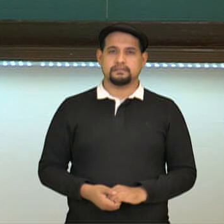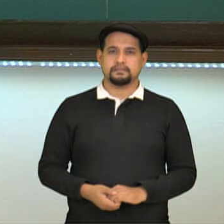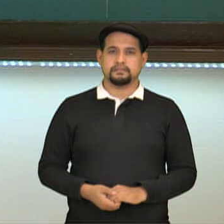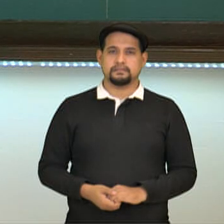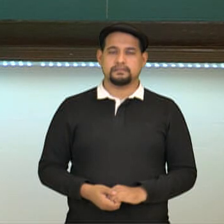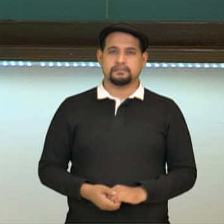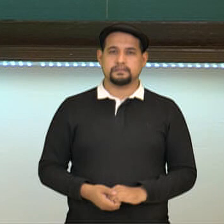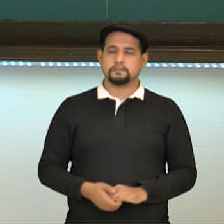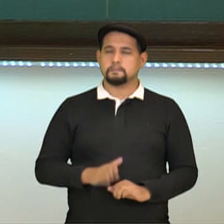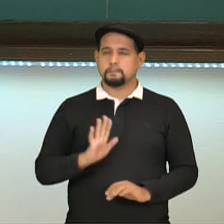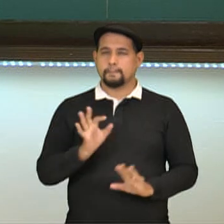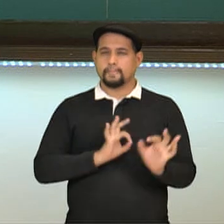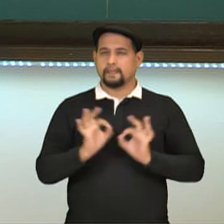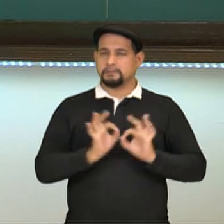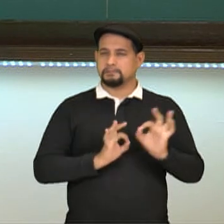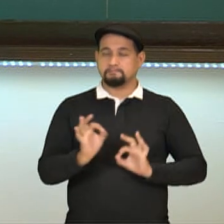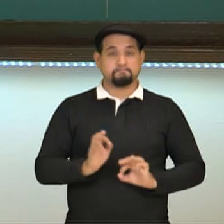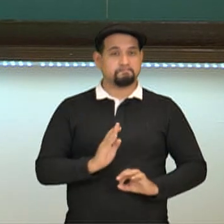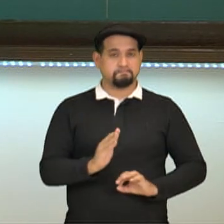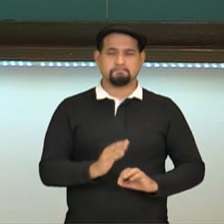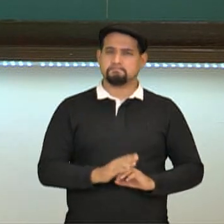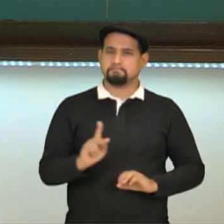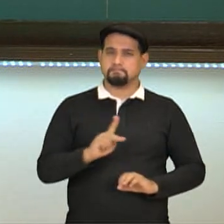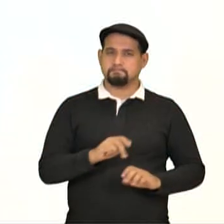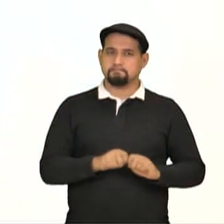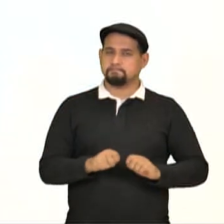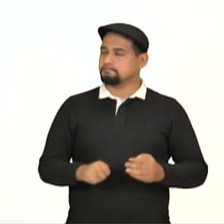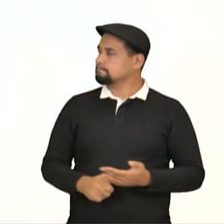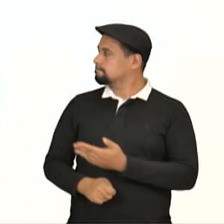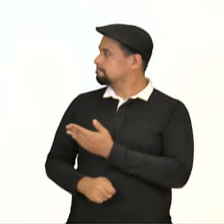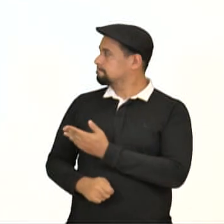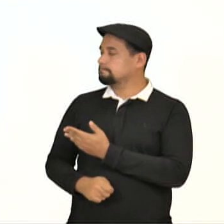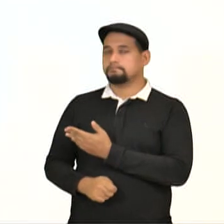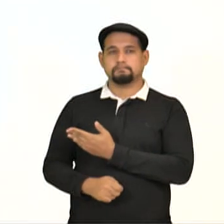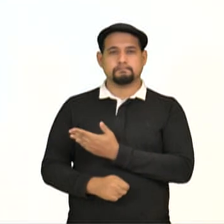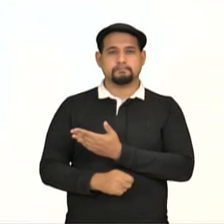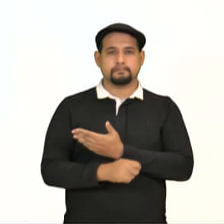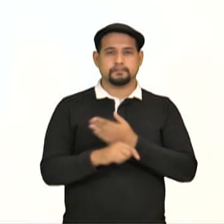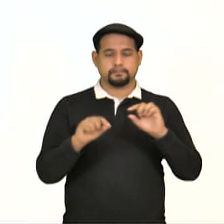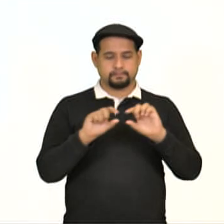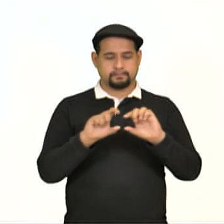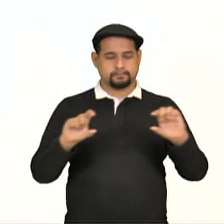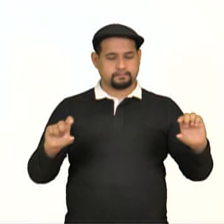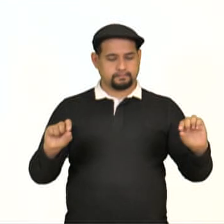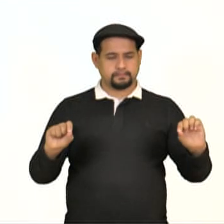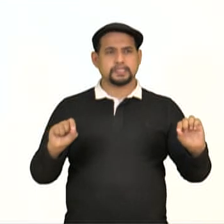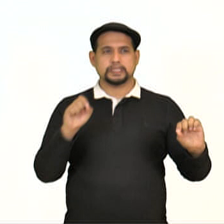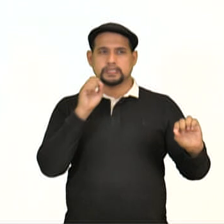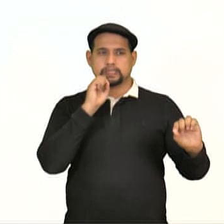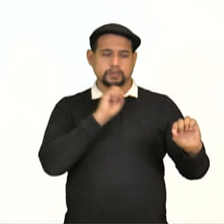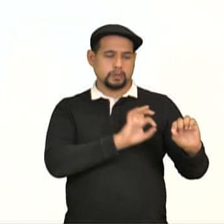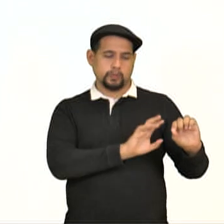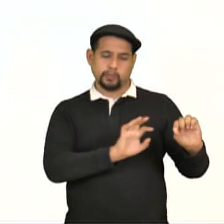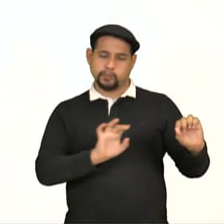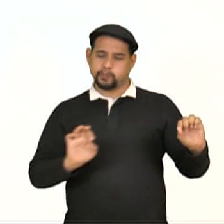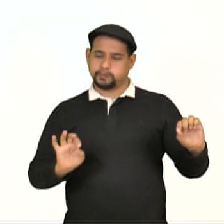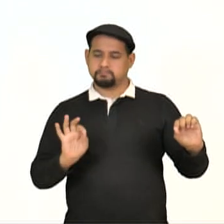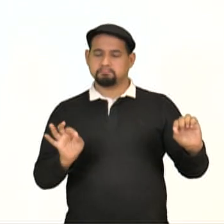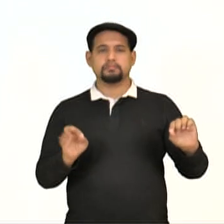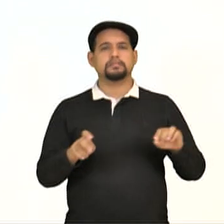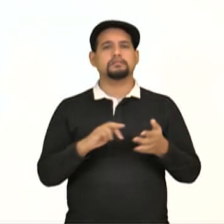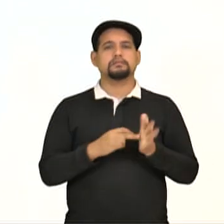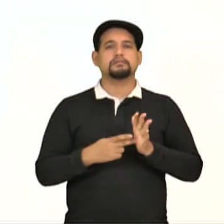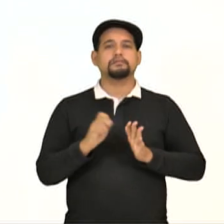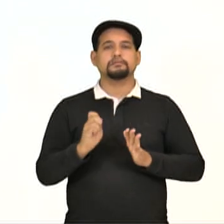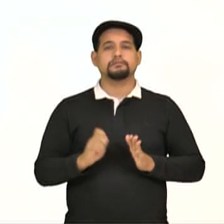E aí, organizaram no quadro? A prof fez isso, ó. Coloquei aqui no meu quadro. Então, quando eu coloco esse número no meu quadro, eu vou